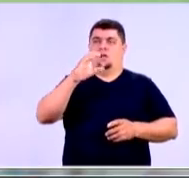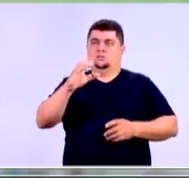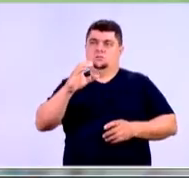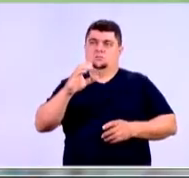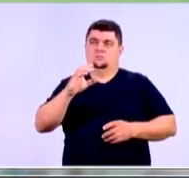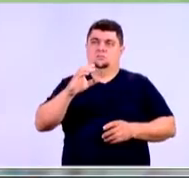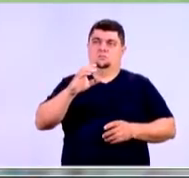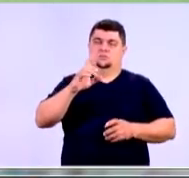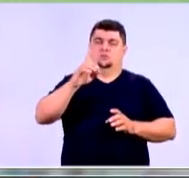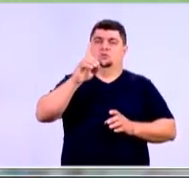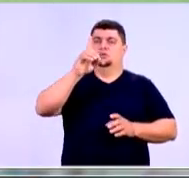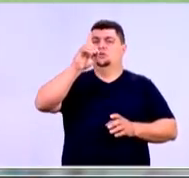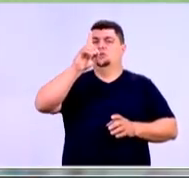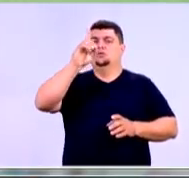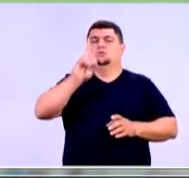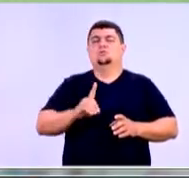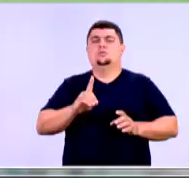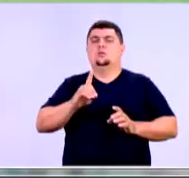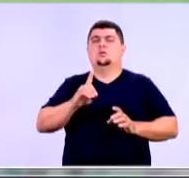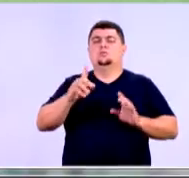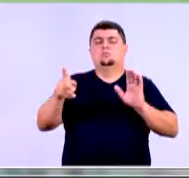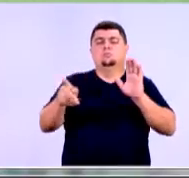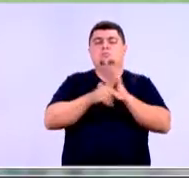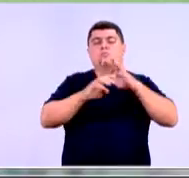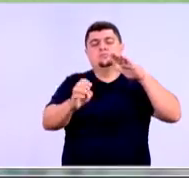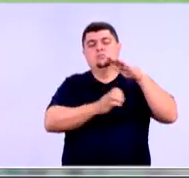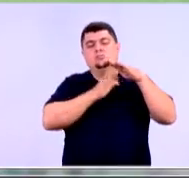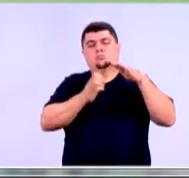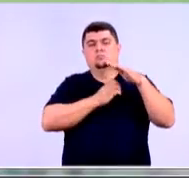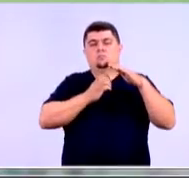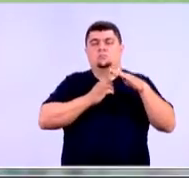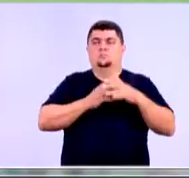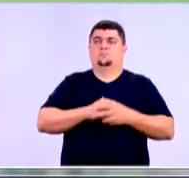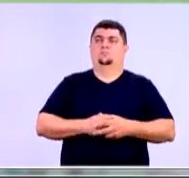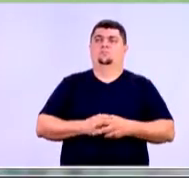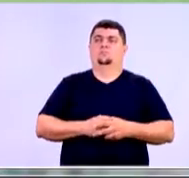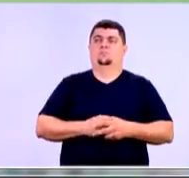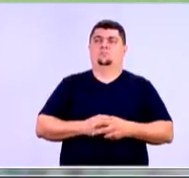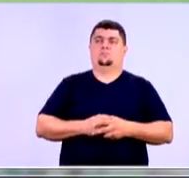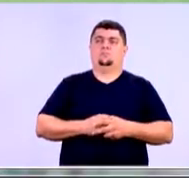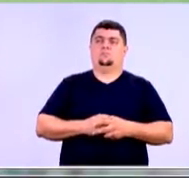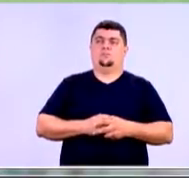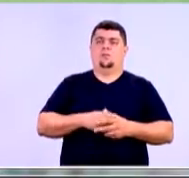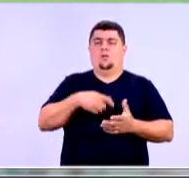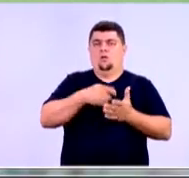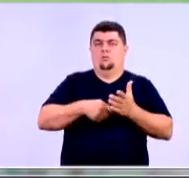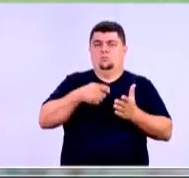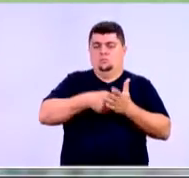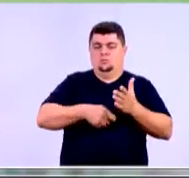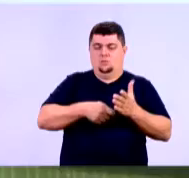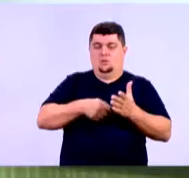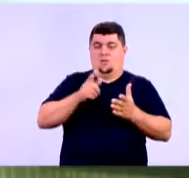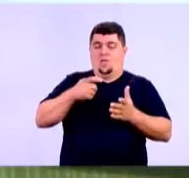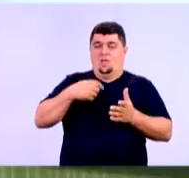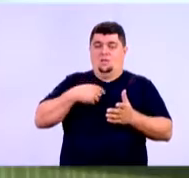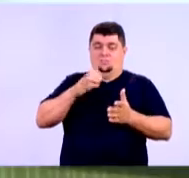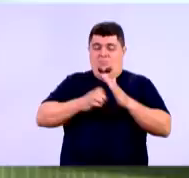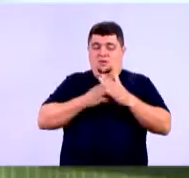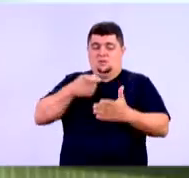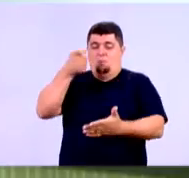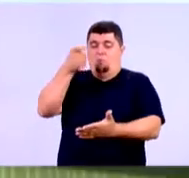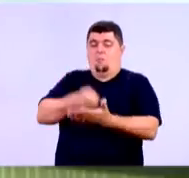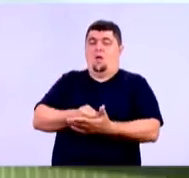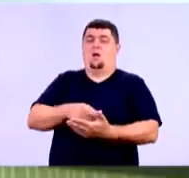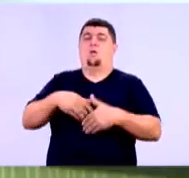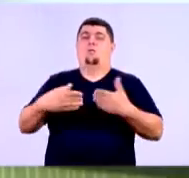O direito que a empresa tem a respeito do patrimônio dos outros. Então, as contas a receber. Quando a gente fala obrigações, são as contas a pagar no longo prazo.